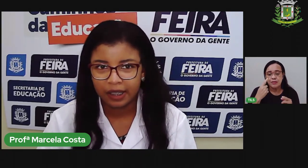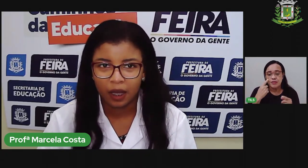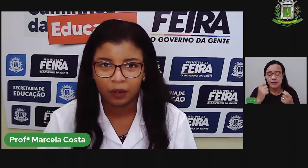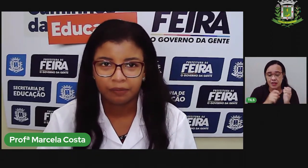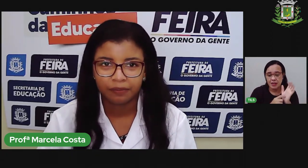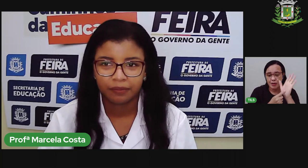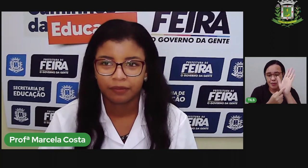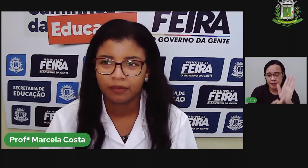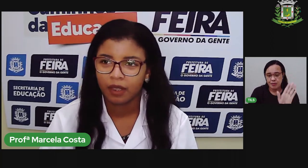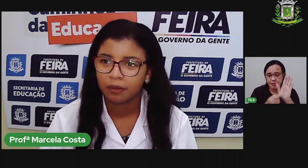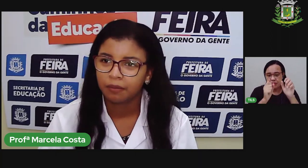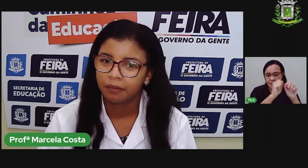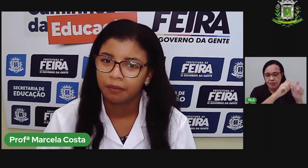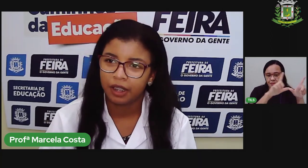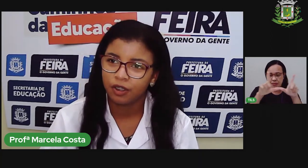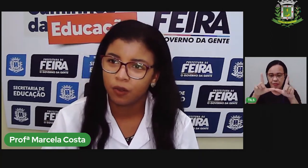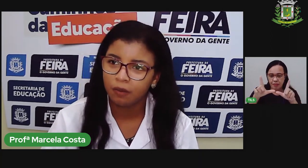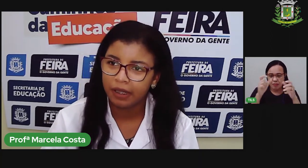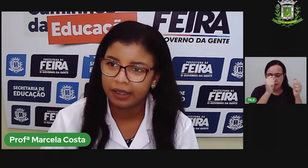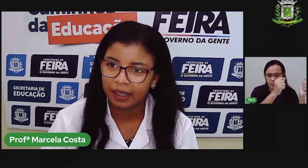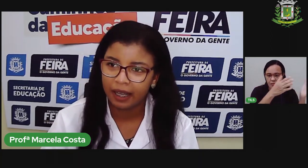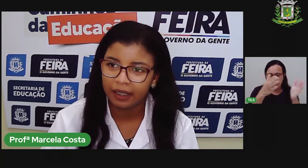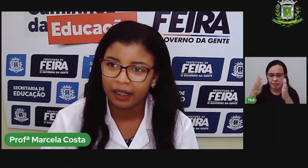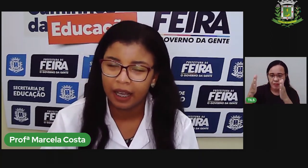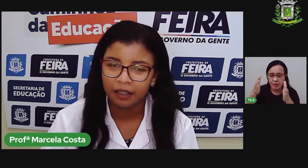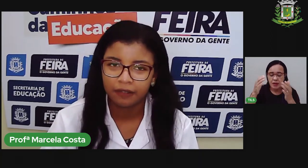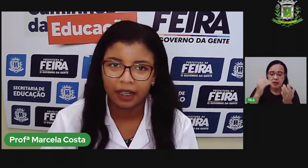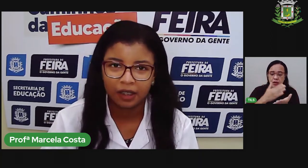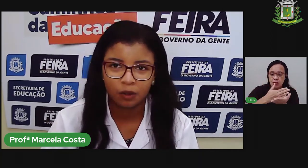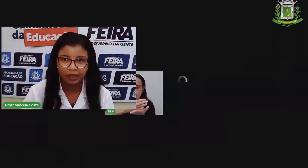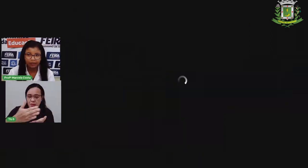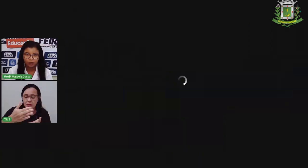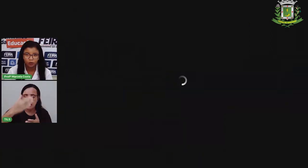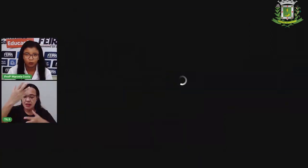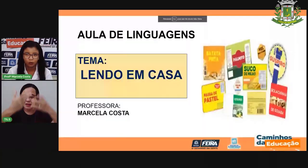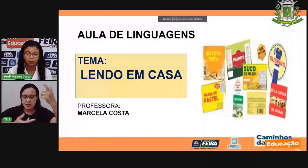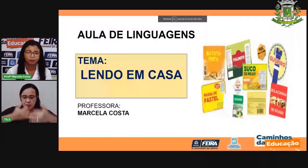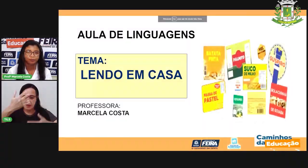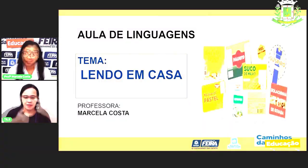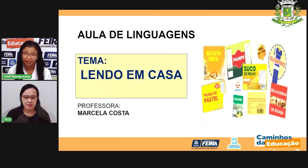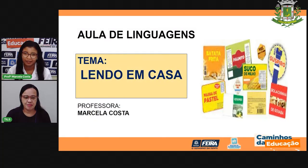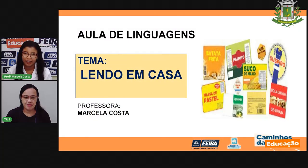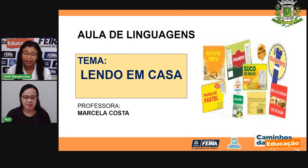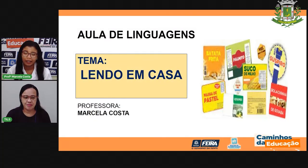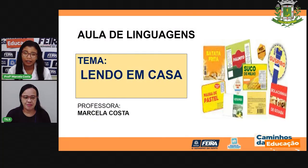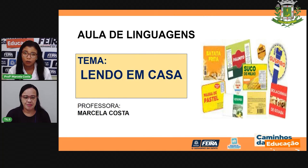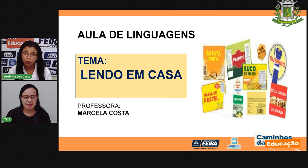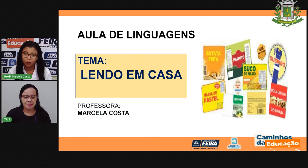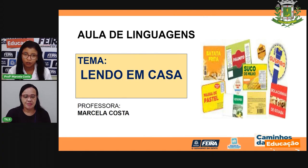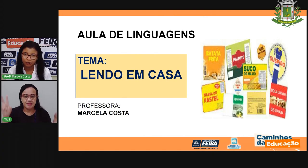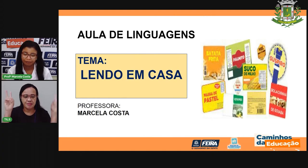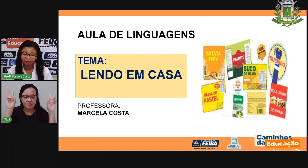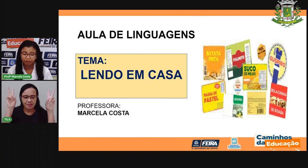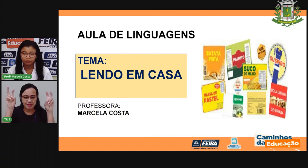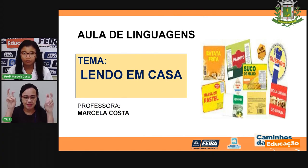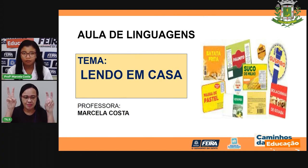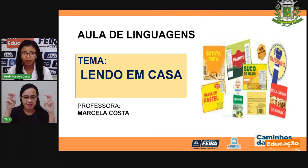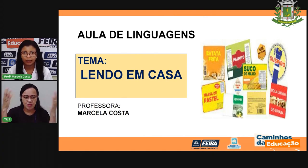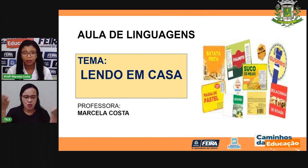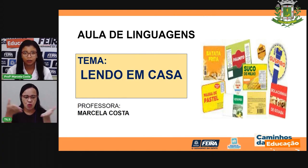nossa aula, para a gente começar a falar sobre esse assunto. Então, hoje,